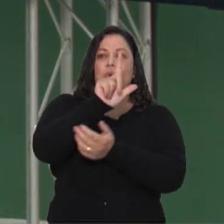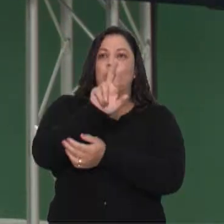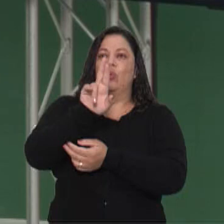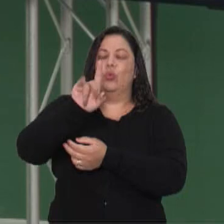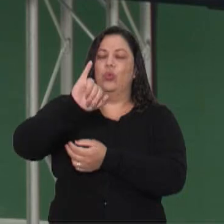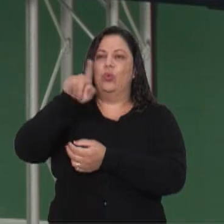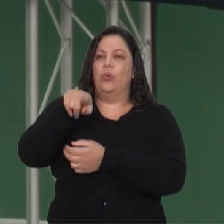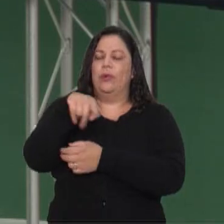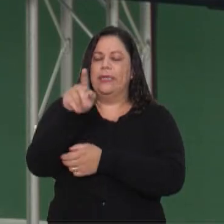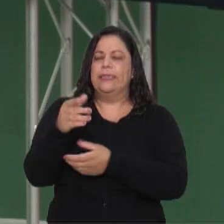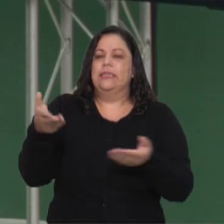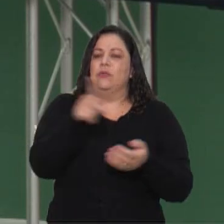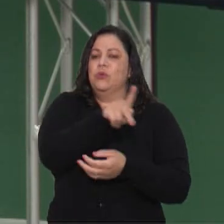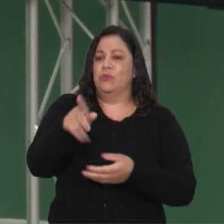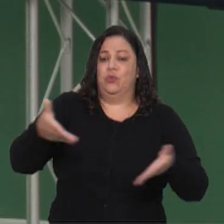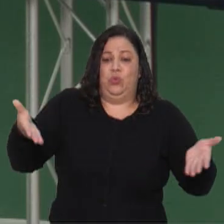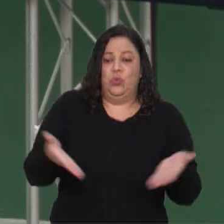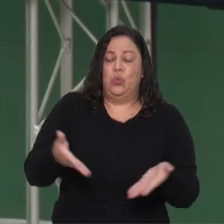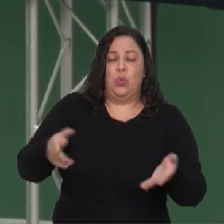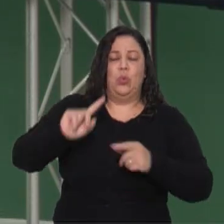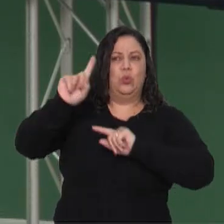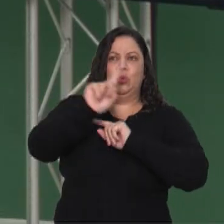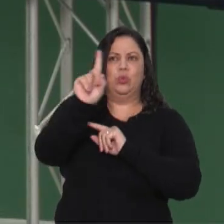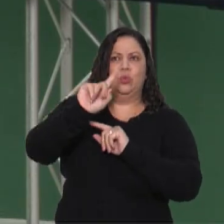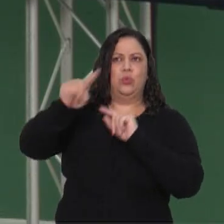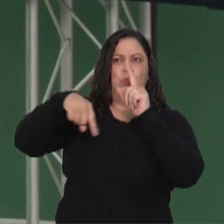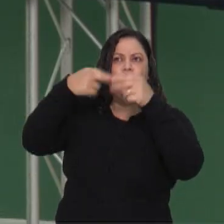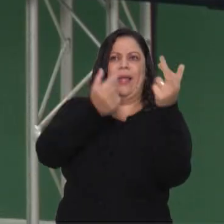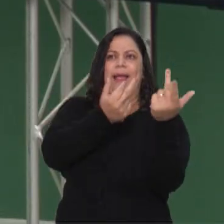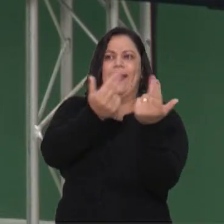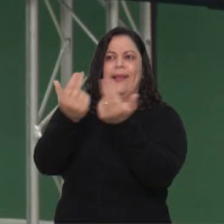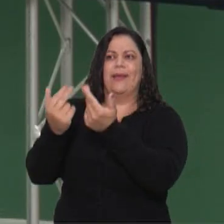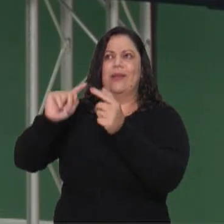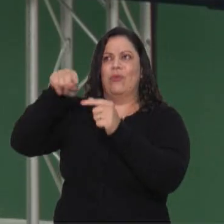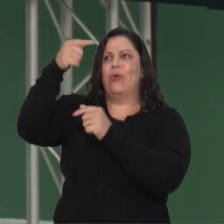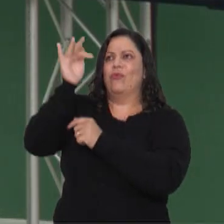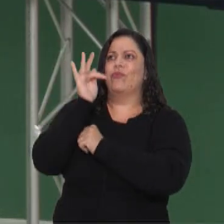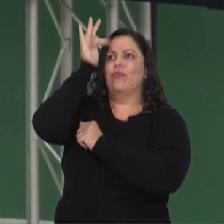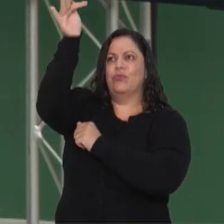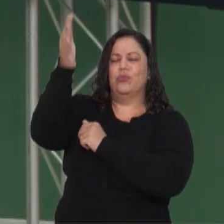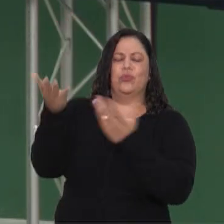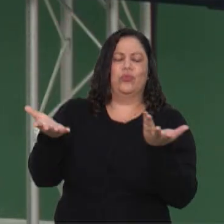aulas anteriores e também não será o mesmo Luiz Henrique de aulas posteriores do futuro.